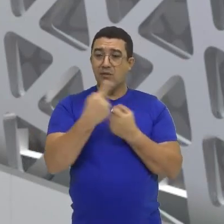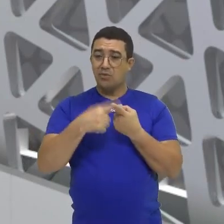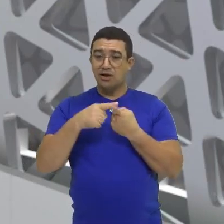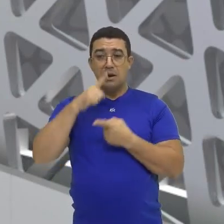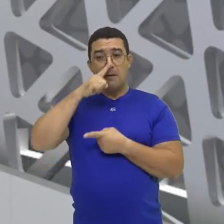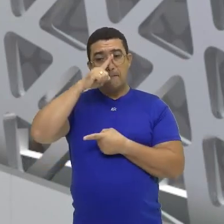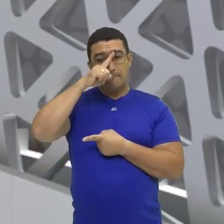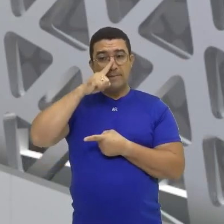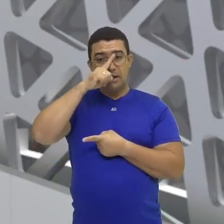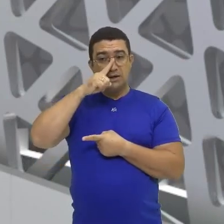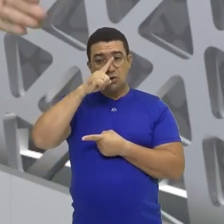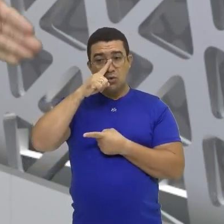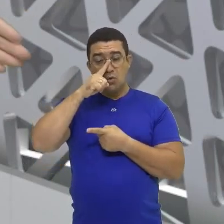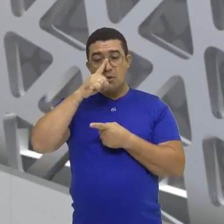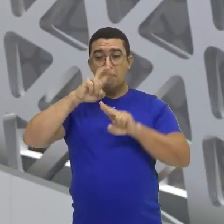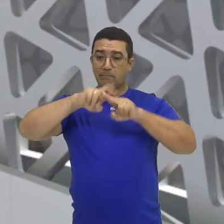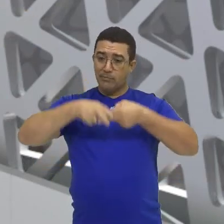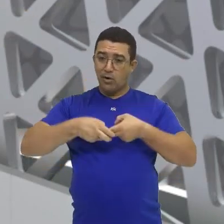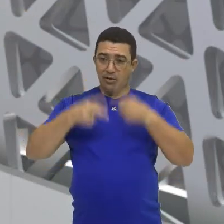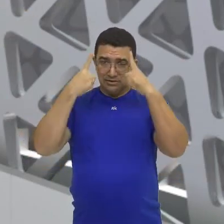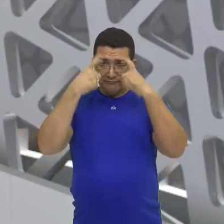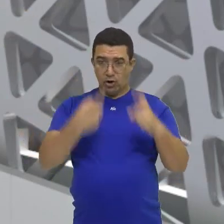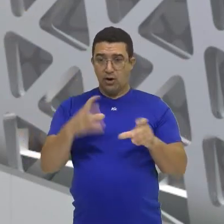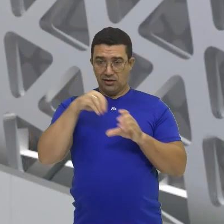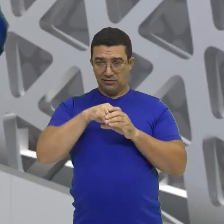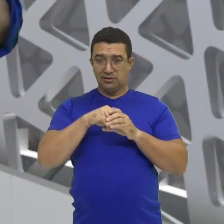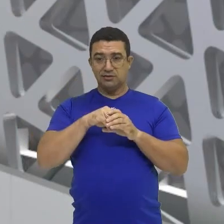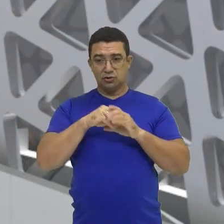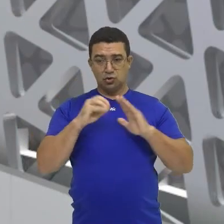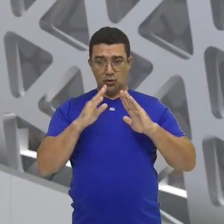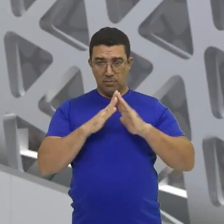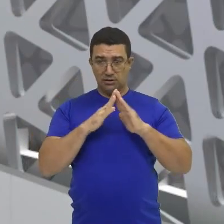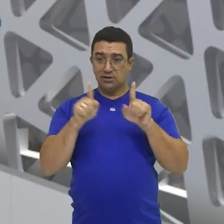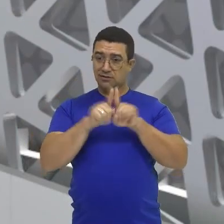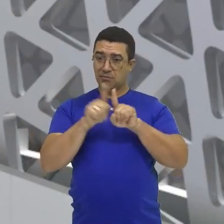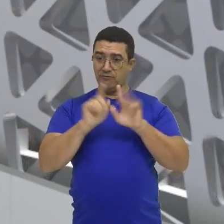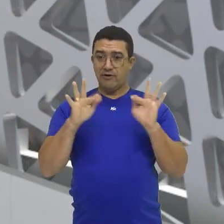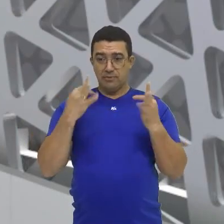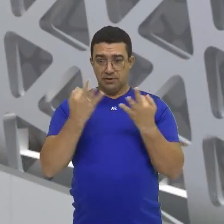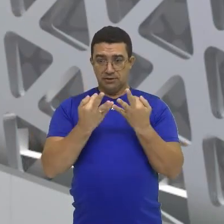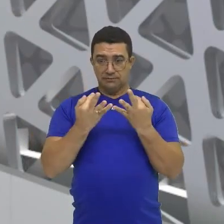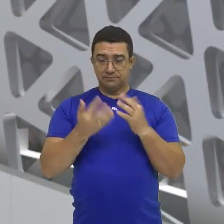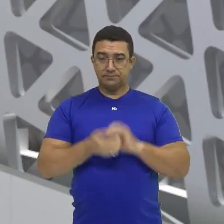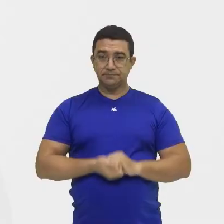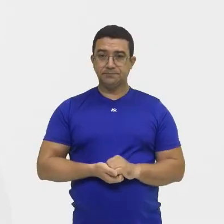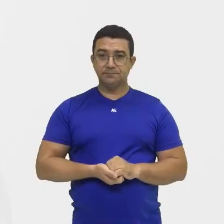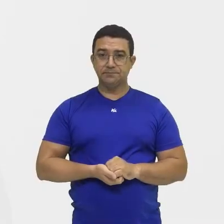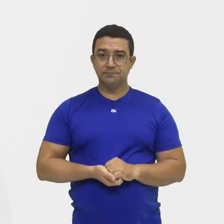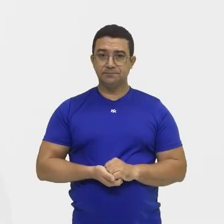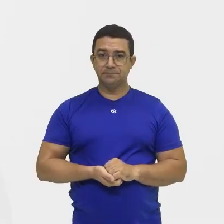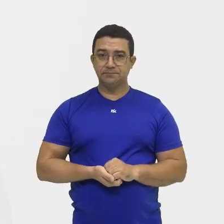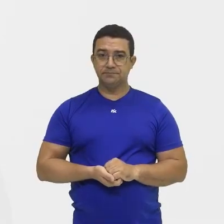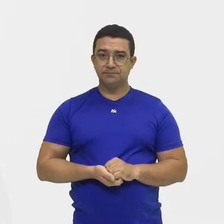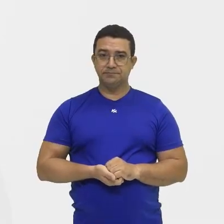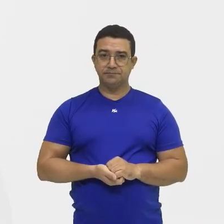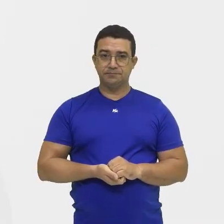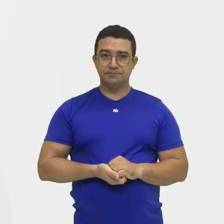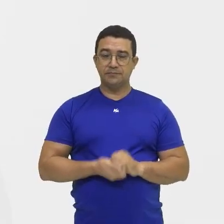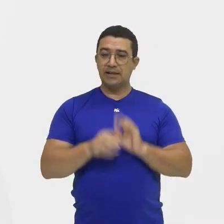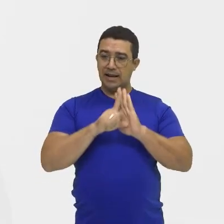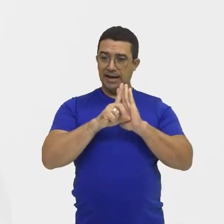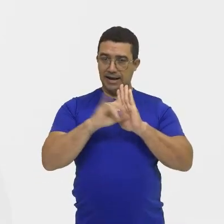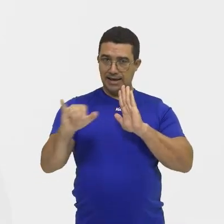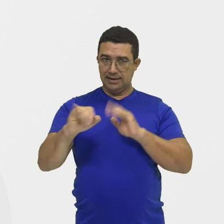que é vítima de violência doméstica e familiar. Muito bem. Seguindo, vamos conhecer então a